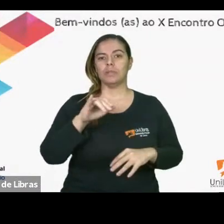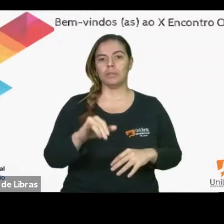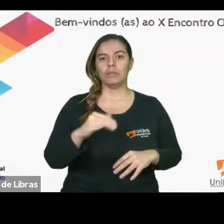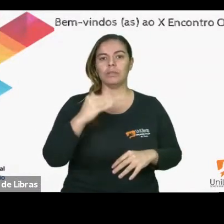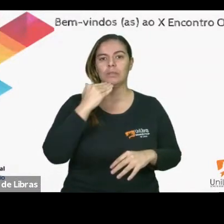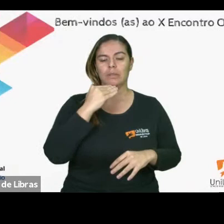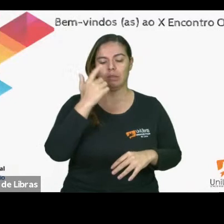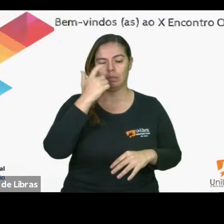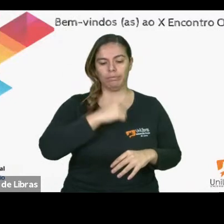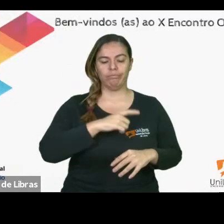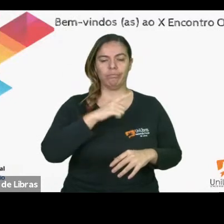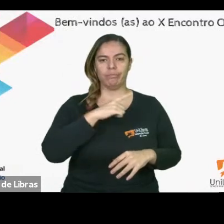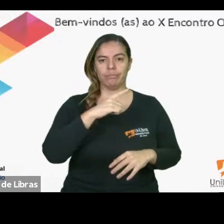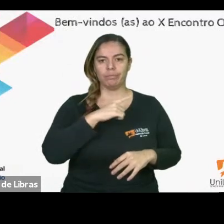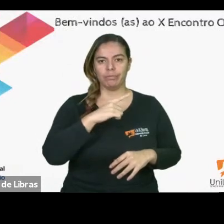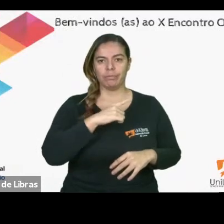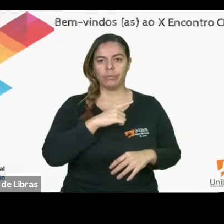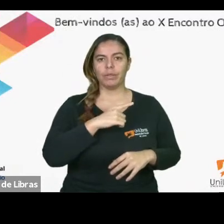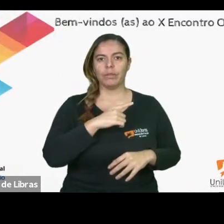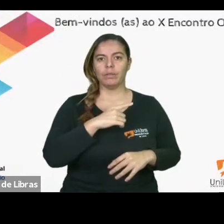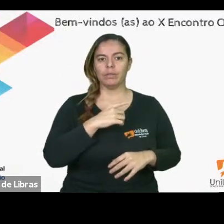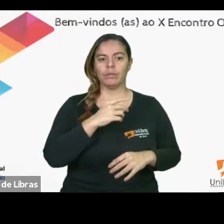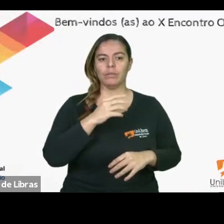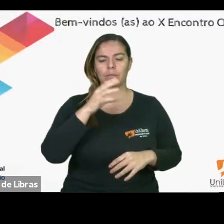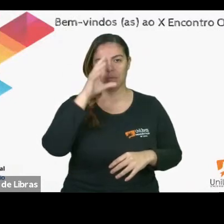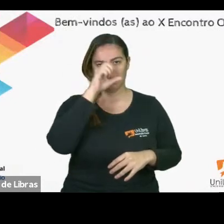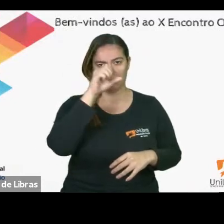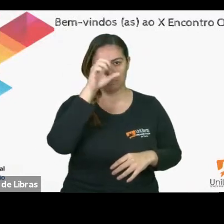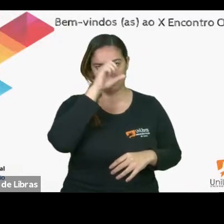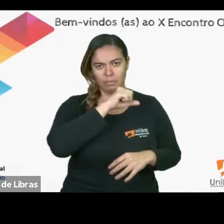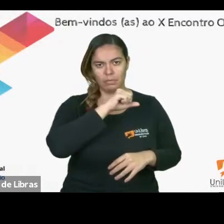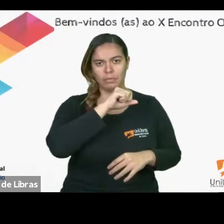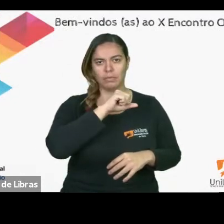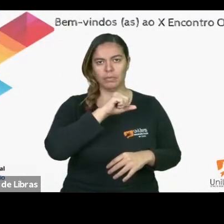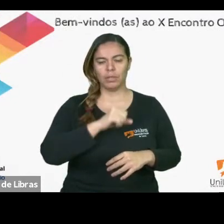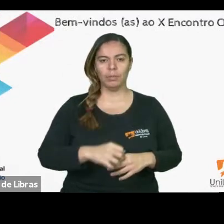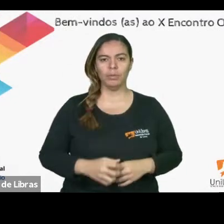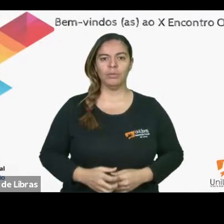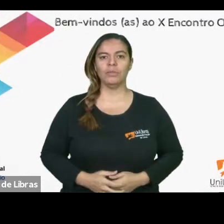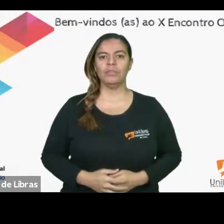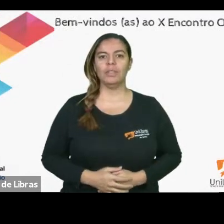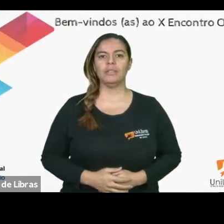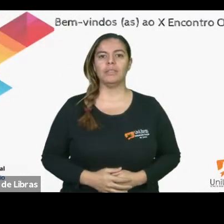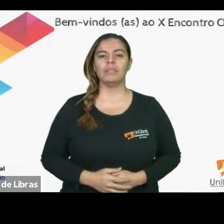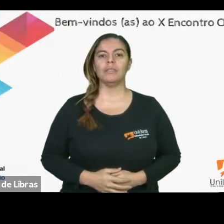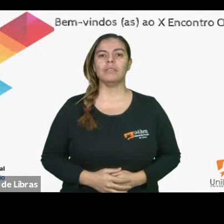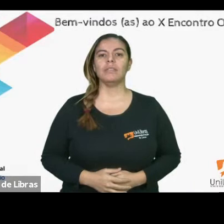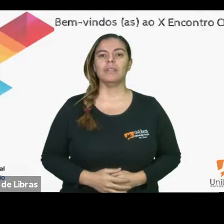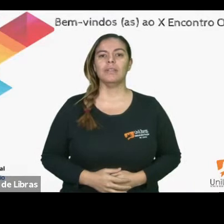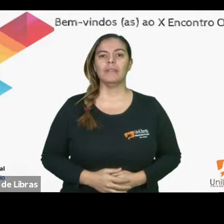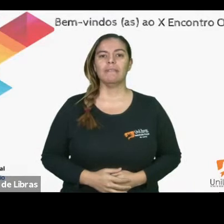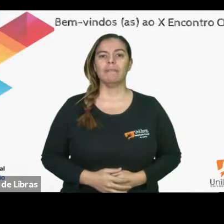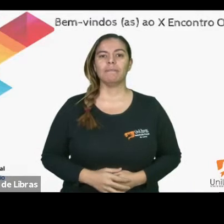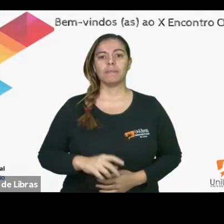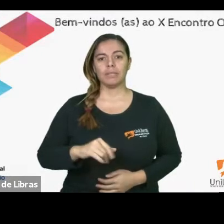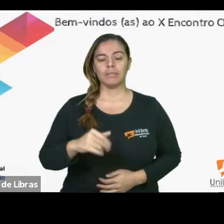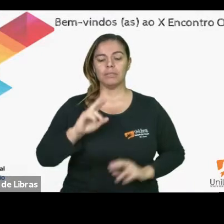gravemente, fala, aprende a falar, se é criado na companhia de outros seres